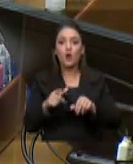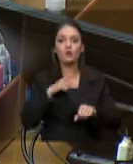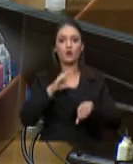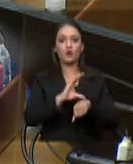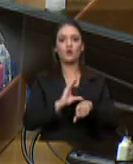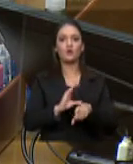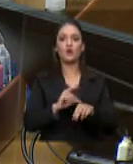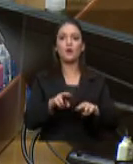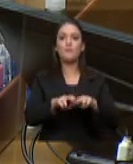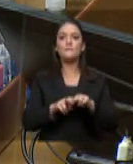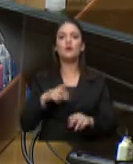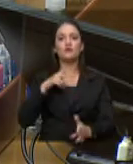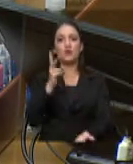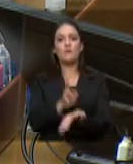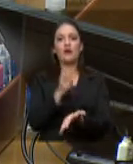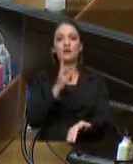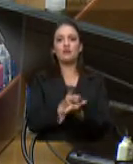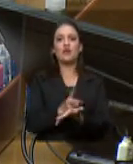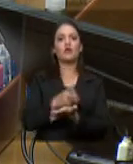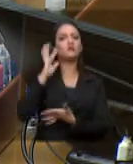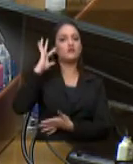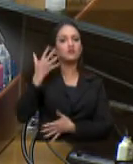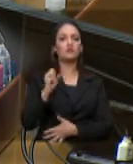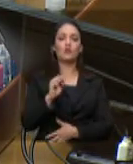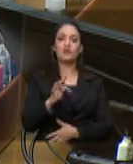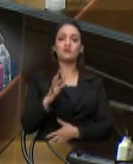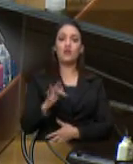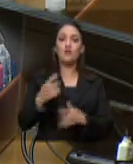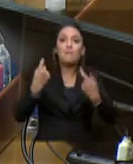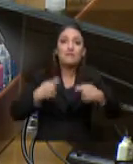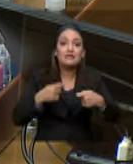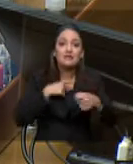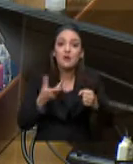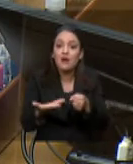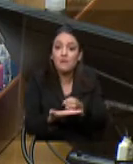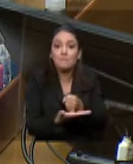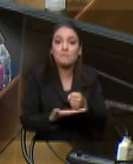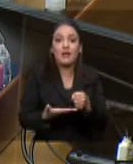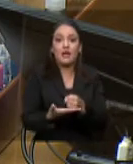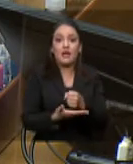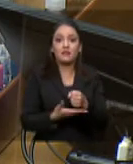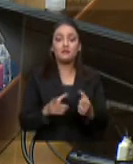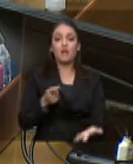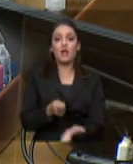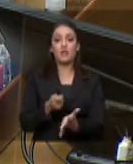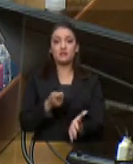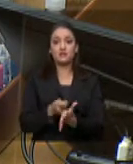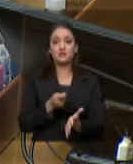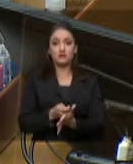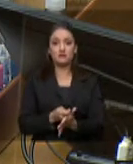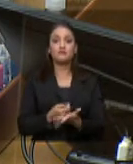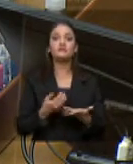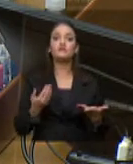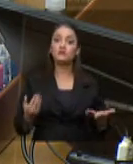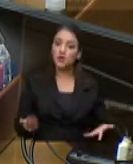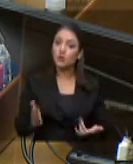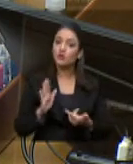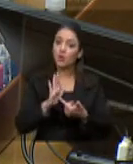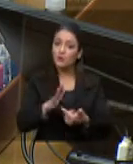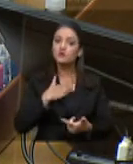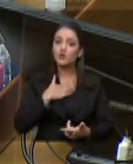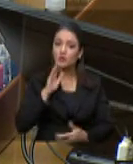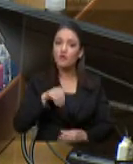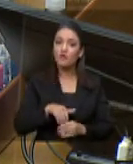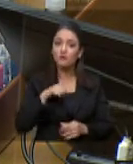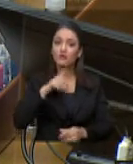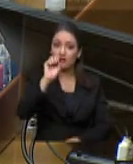Portanto, estou mantendo o que o Supremo tem dito. É preciso haver base para que haja essa exigência. E eu tentei demonstrar no meu voto que havia.